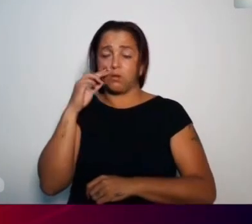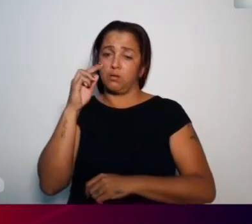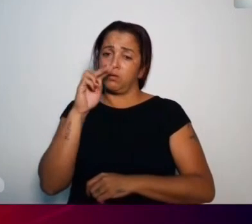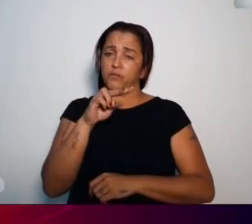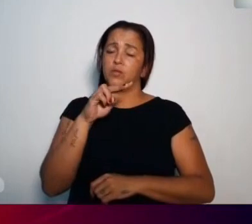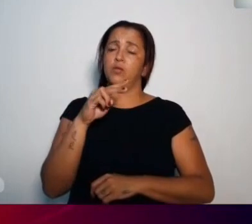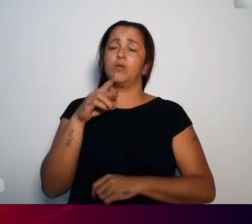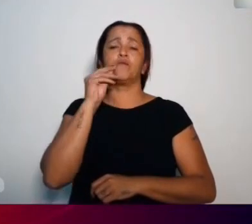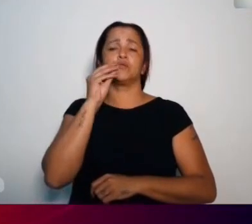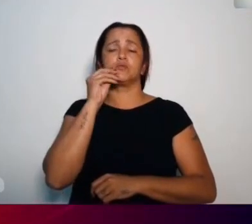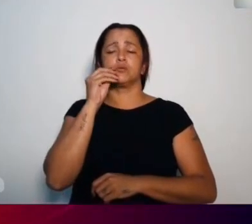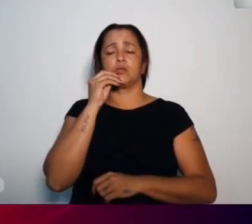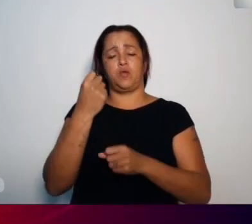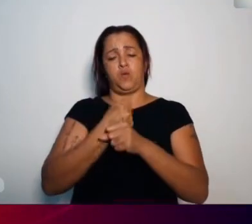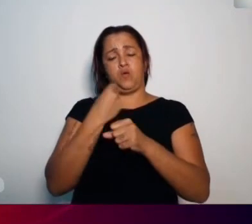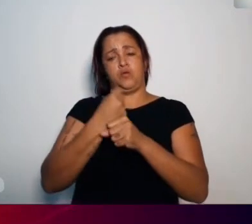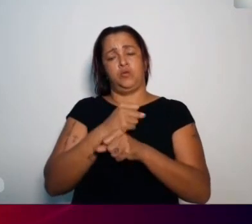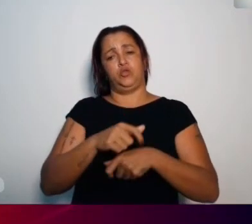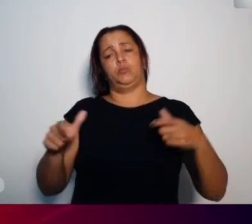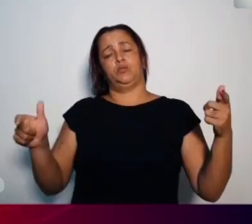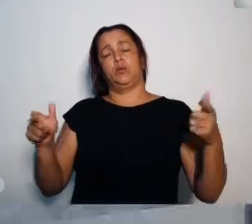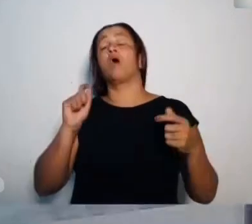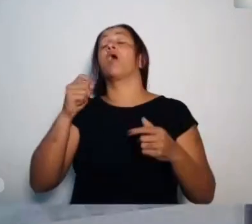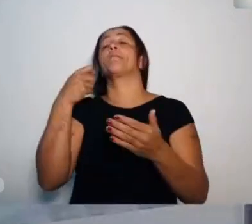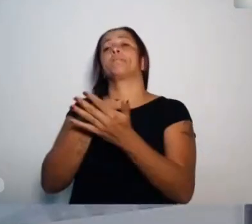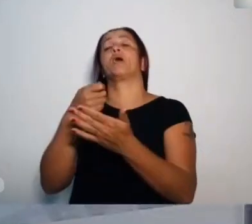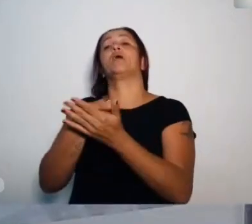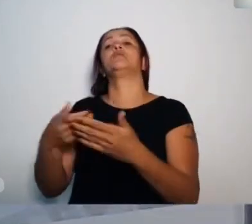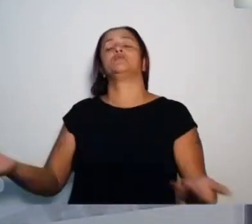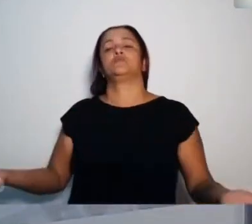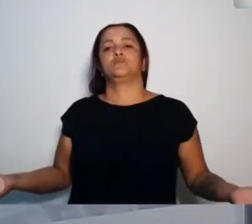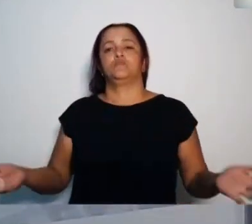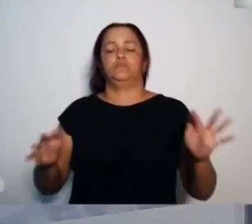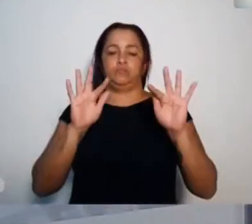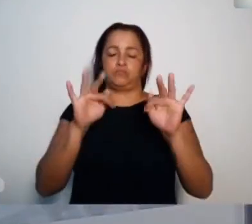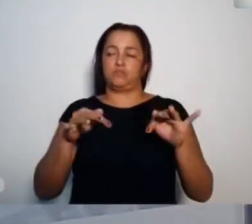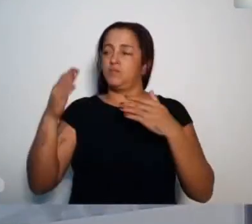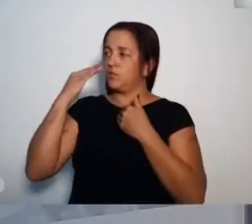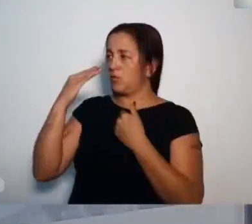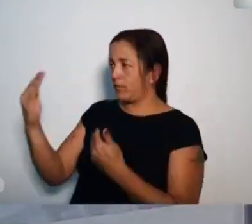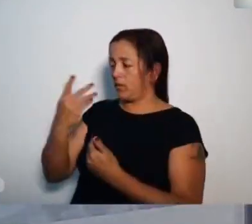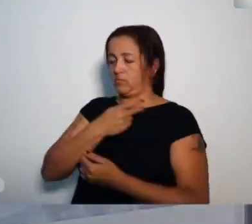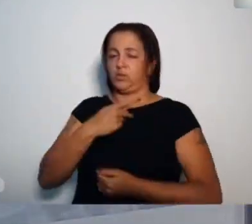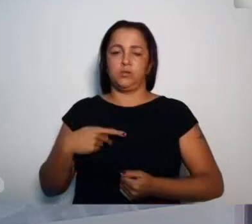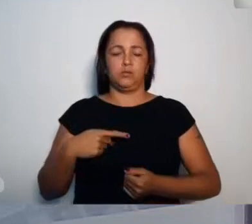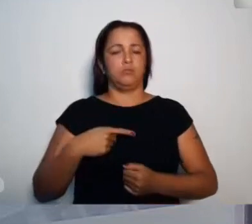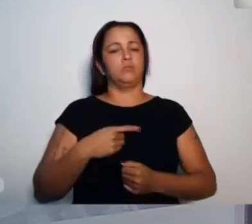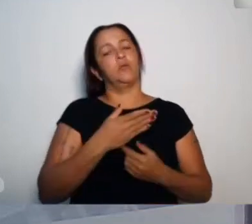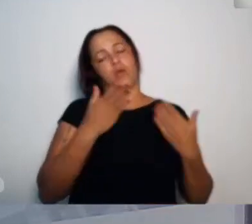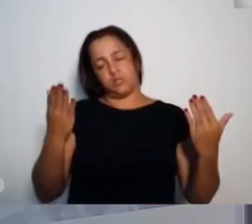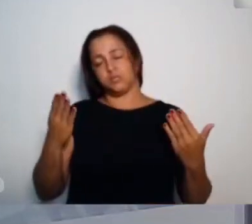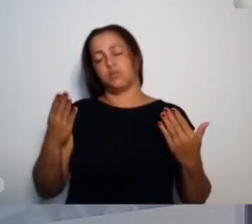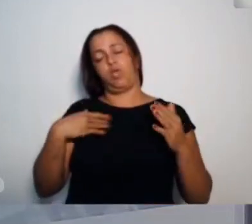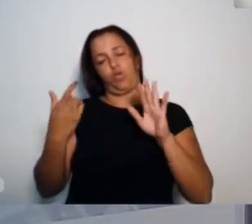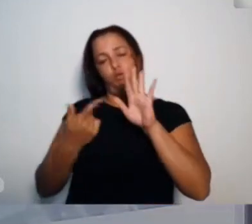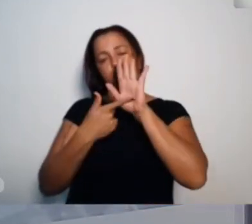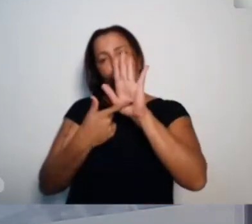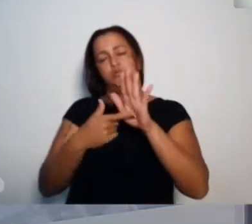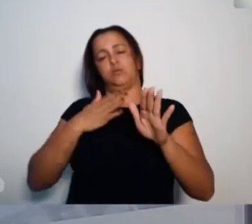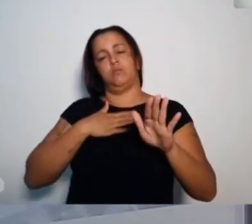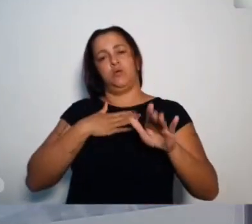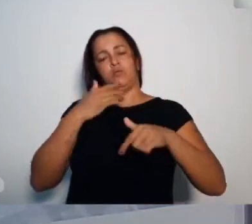construtora Dimensional. Quem está pagando tempo tudo isso? Tempo, você está enterrado. Obrigado, senhor presidente. E assim eu mostro o meu trabalho